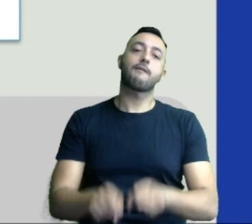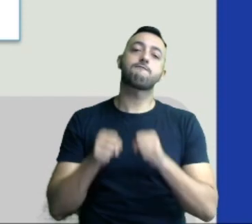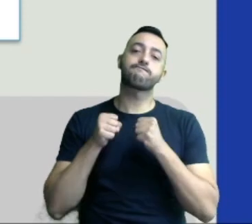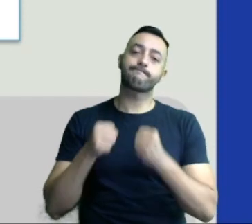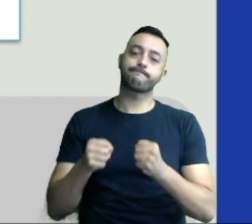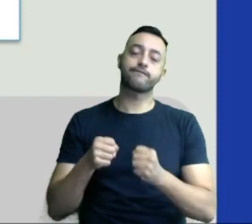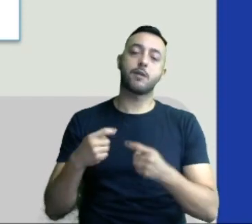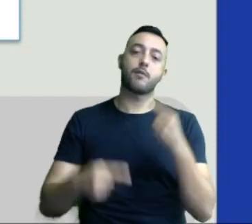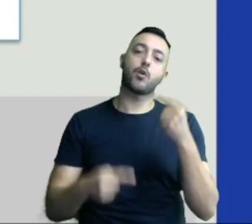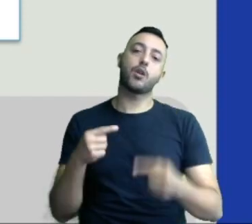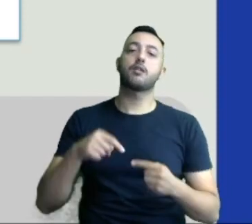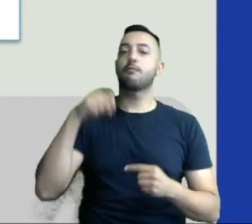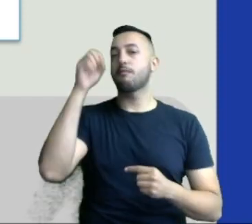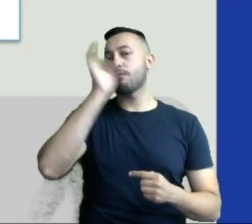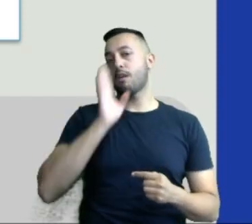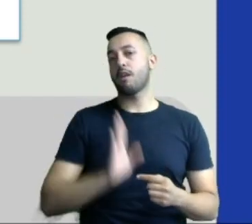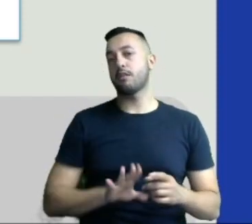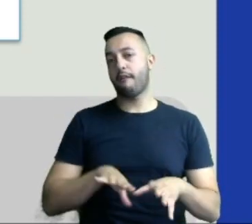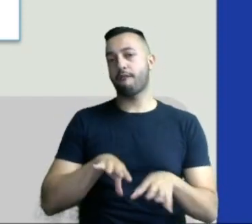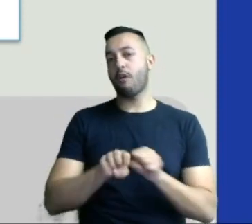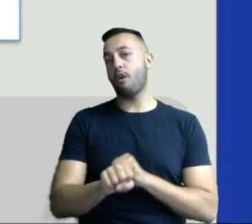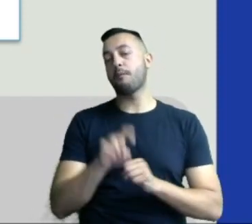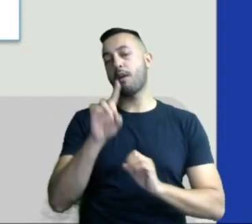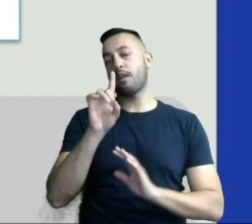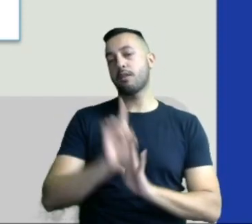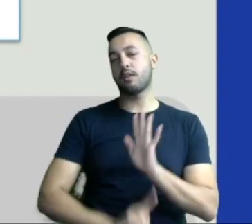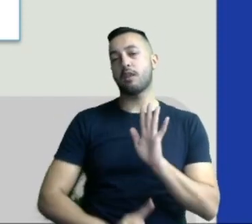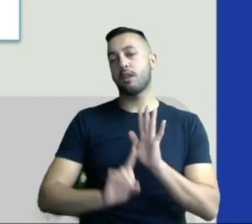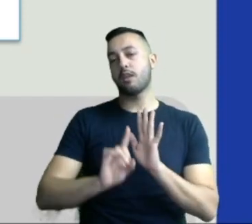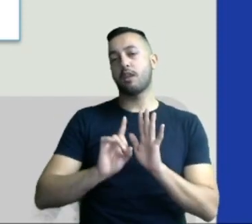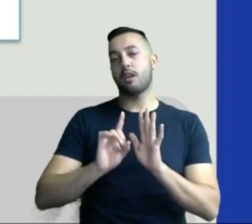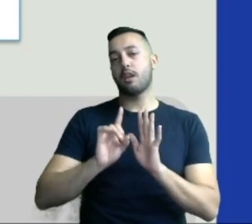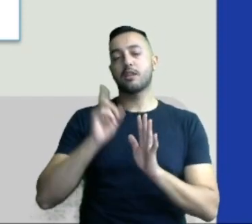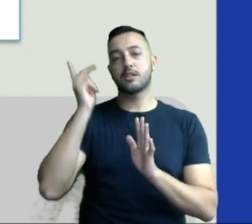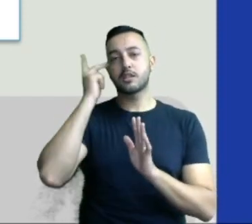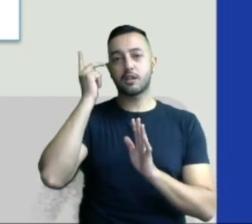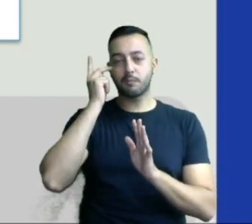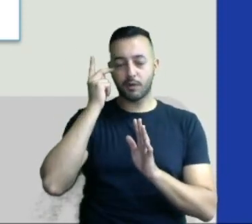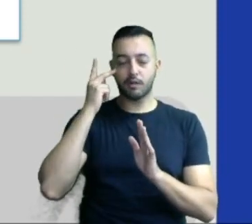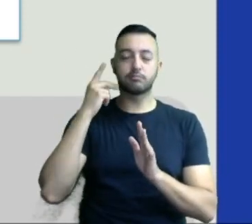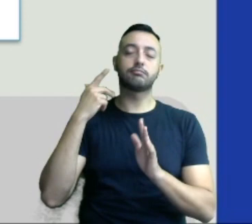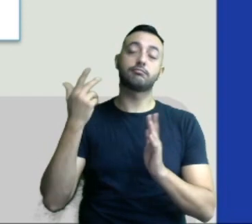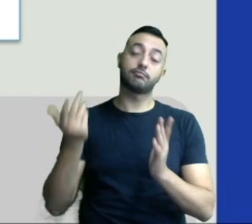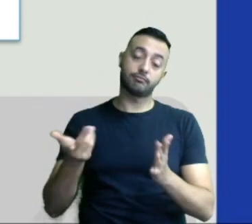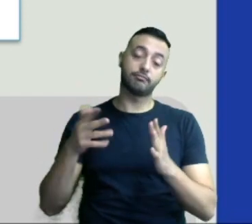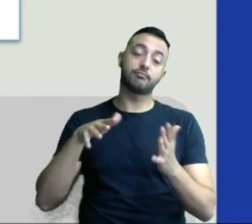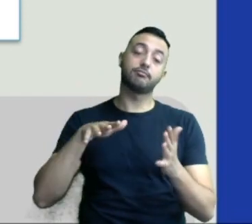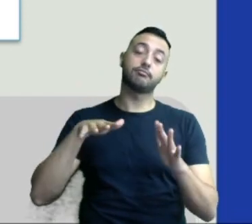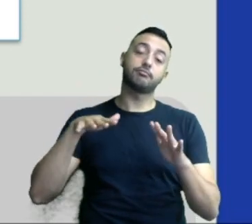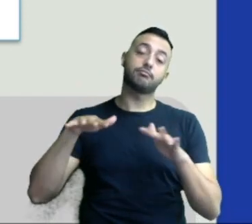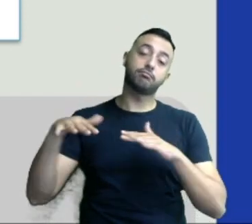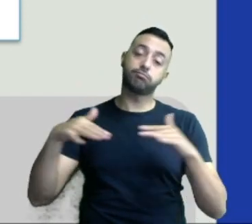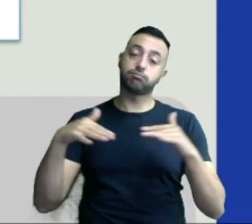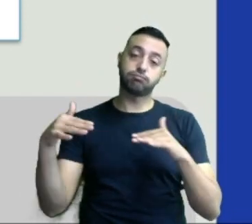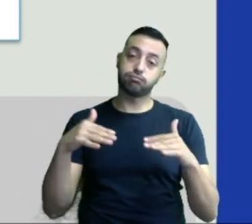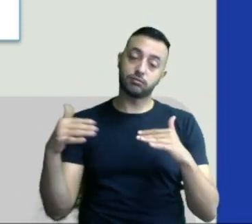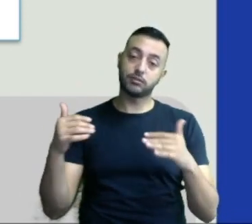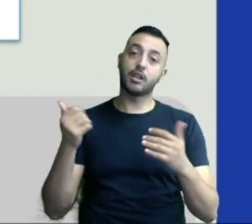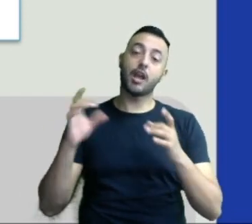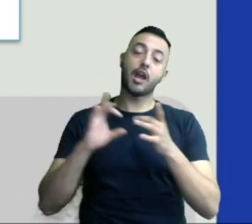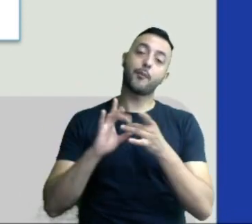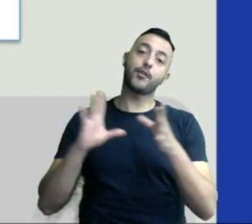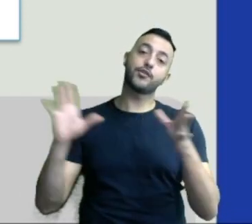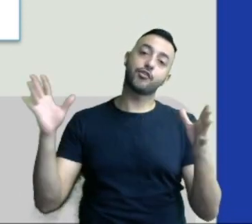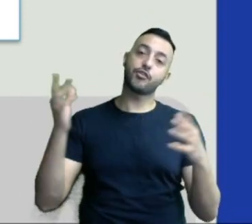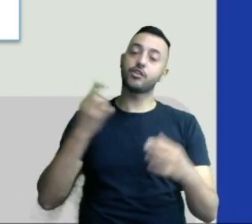político brasileiro. Formado na Faculdade de Direito de São Paulo, teve grande atuação nos movimentos abolicionistas e